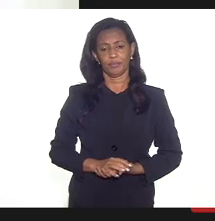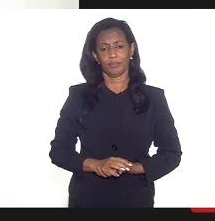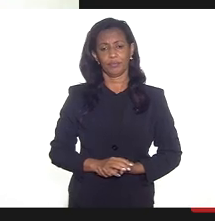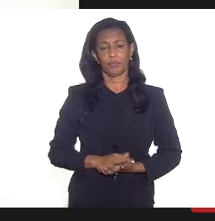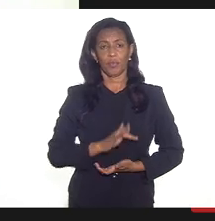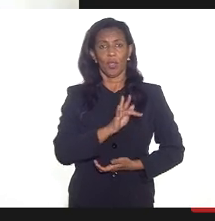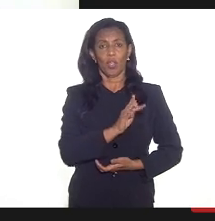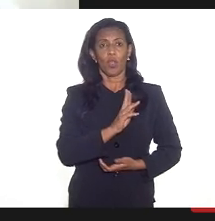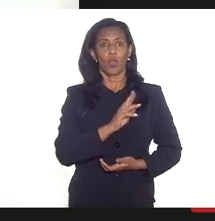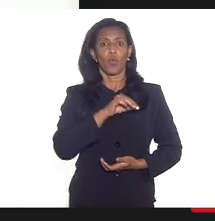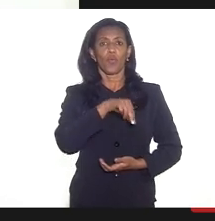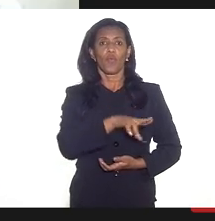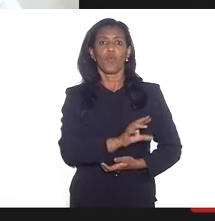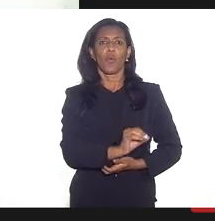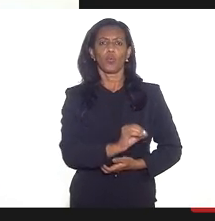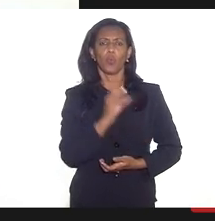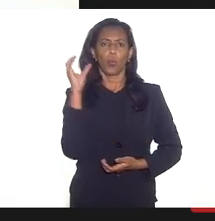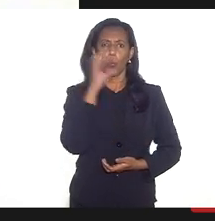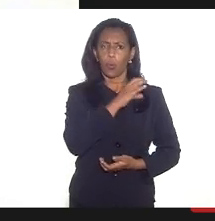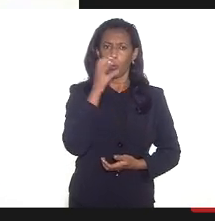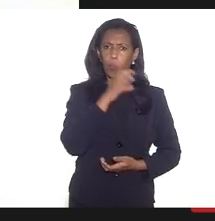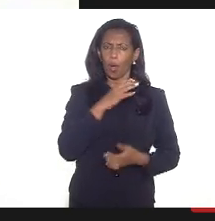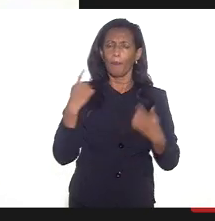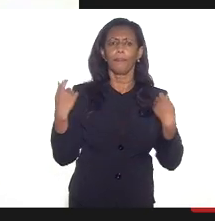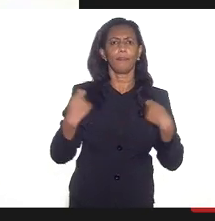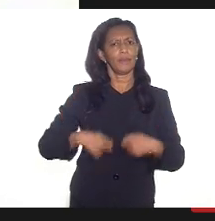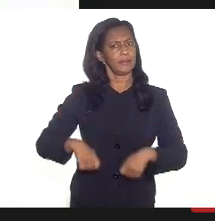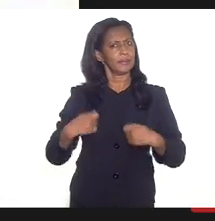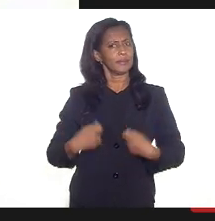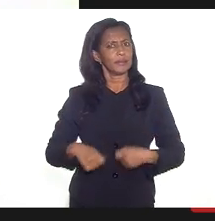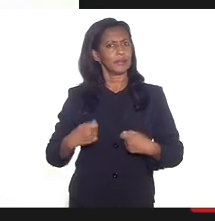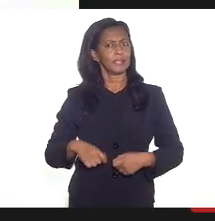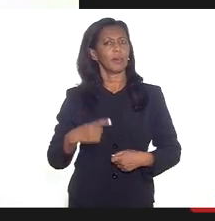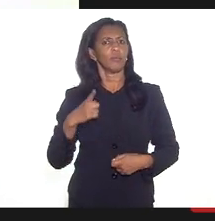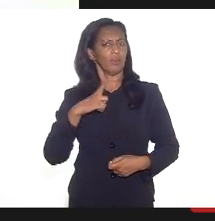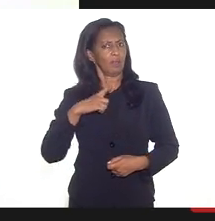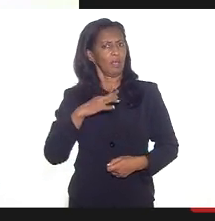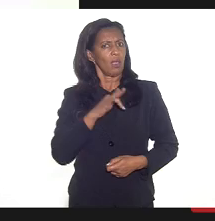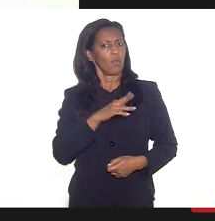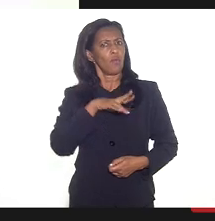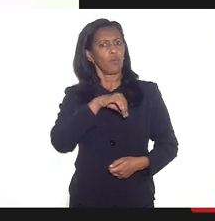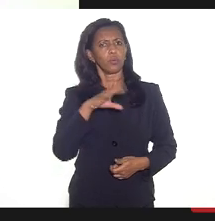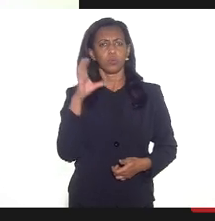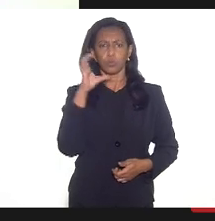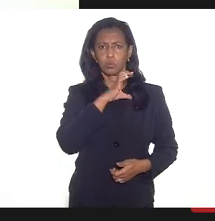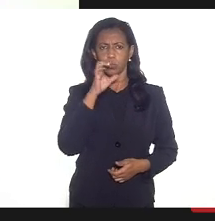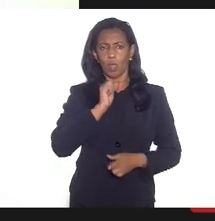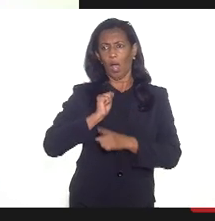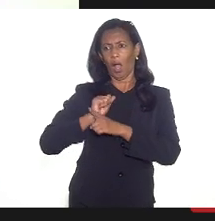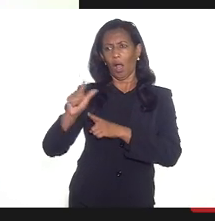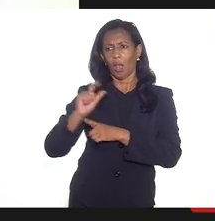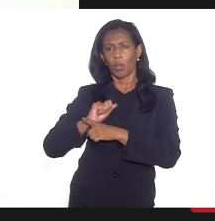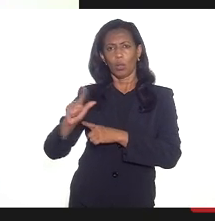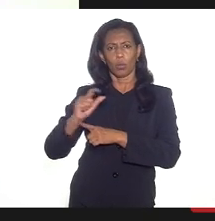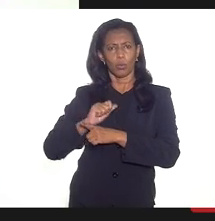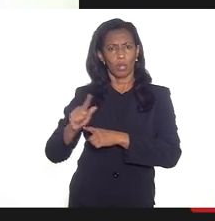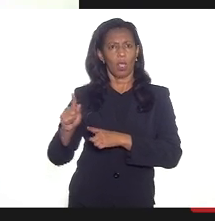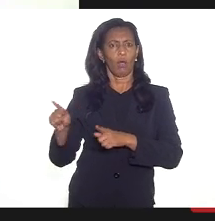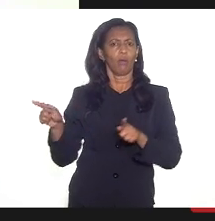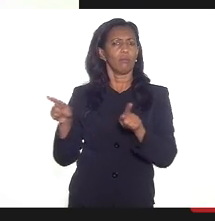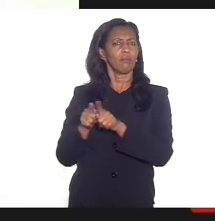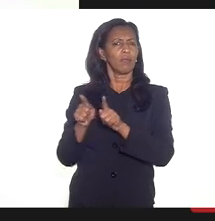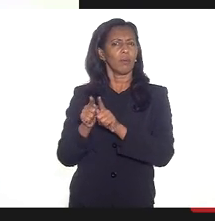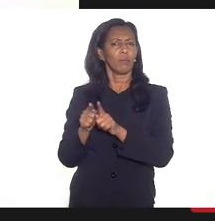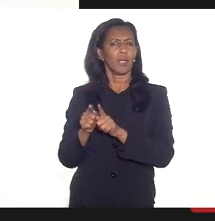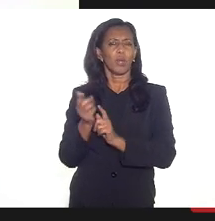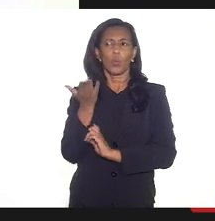Fundos emergenciais. Nós precisamos ter fundos emergenciais, aluguel social com cesta básica de um